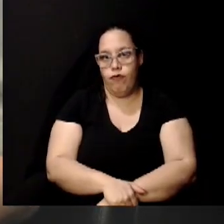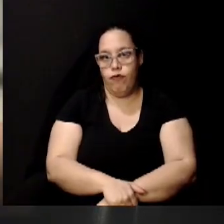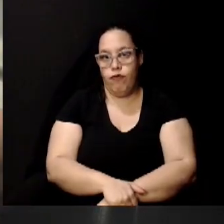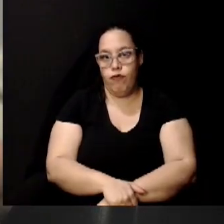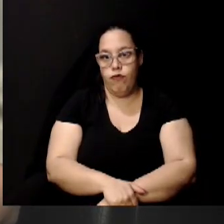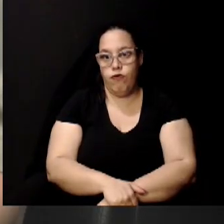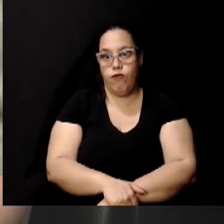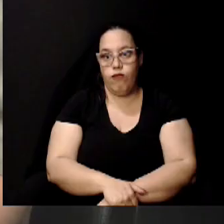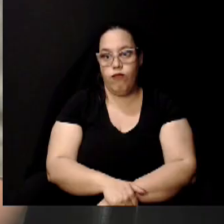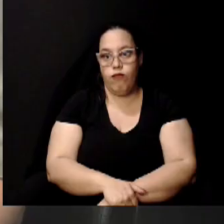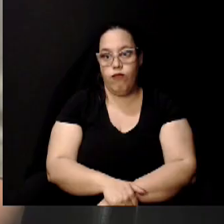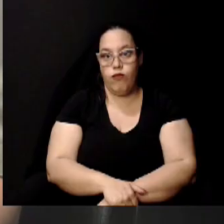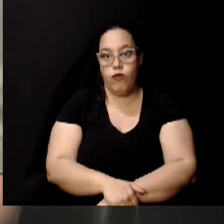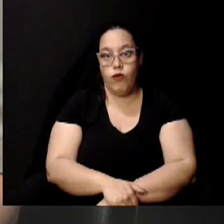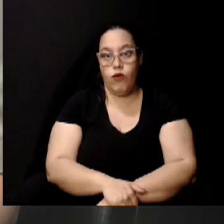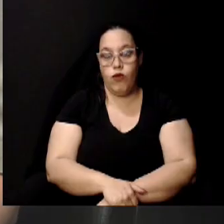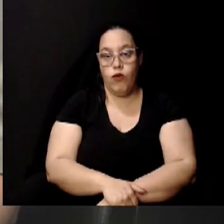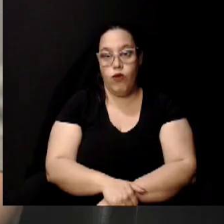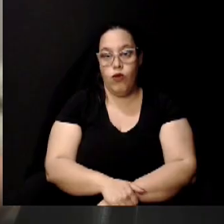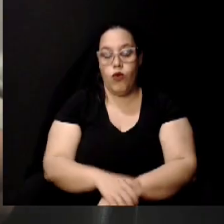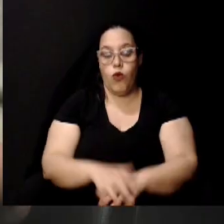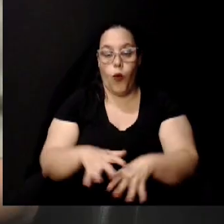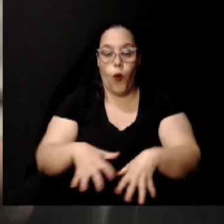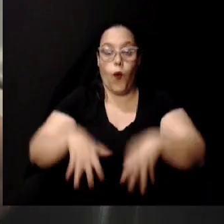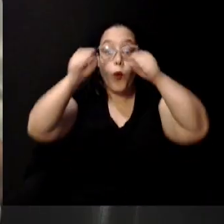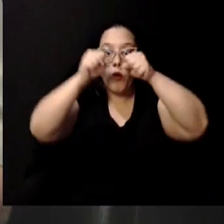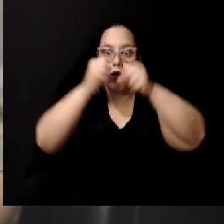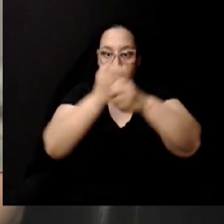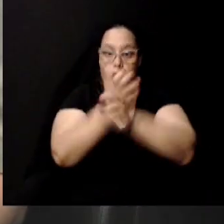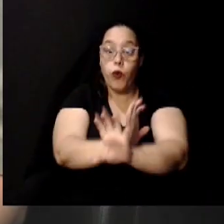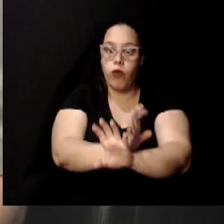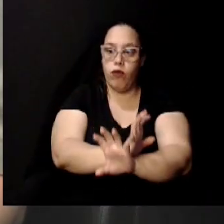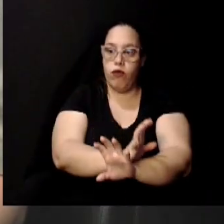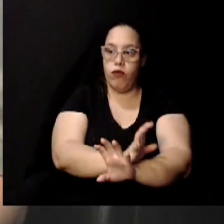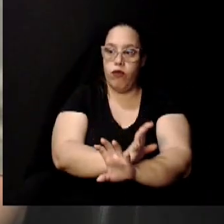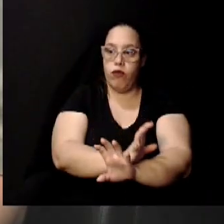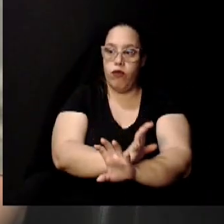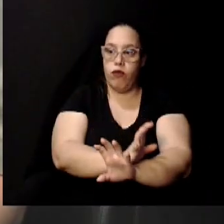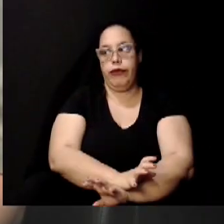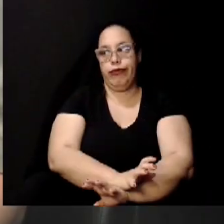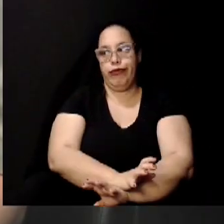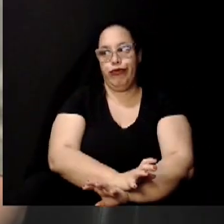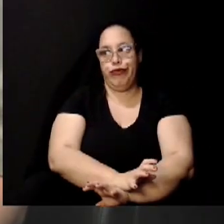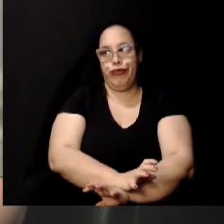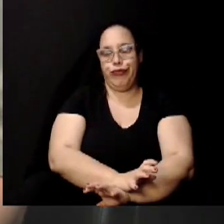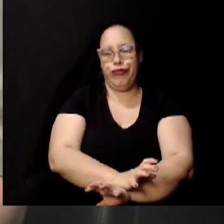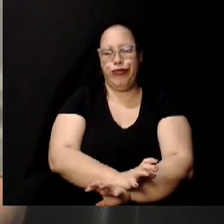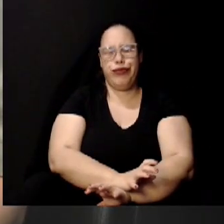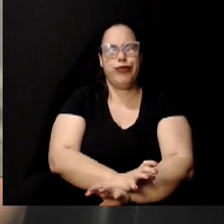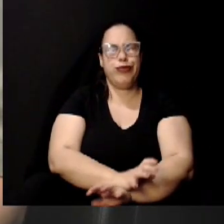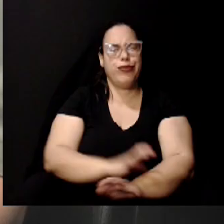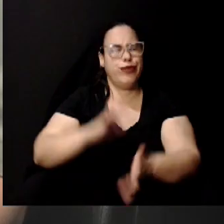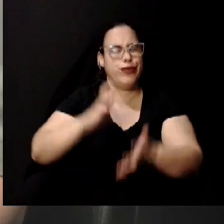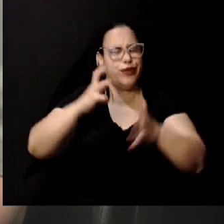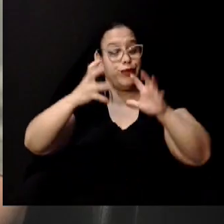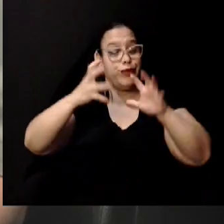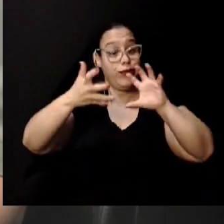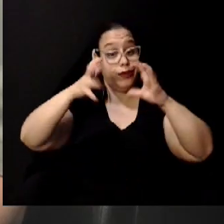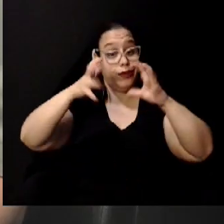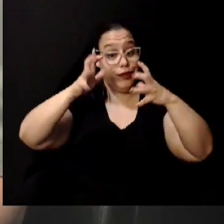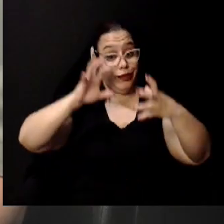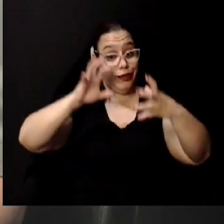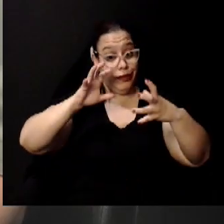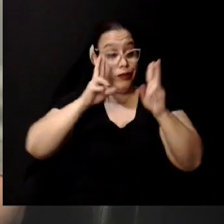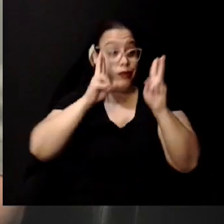as temporadas da seca, exatamente por conta desse cenário de